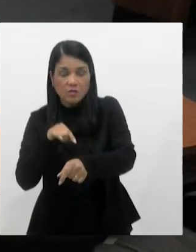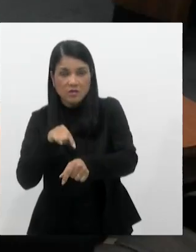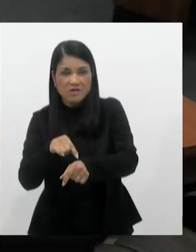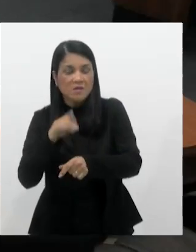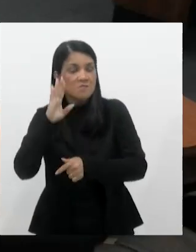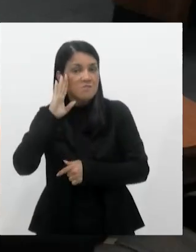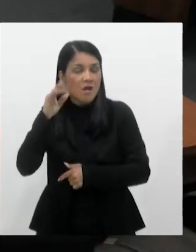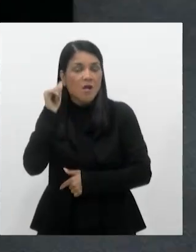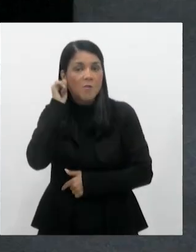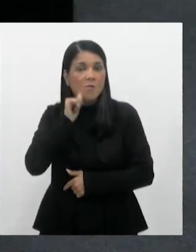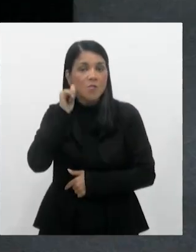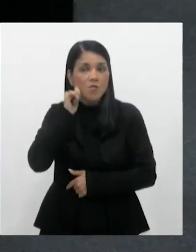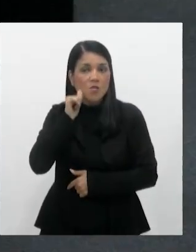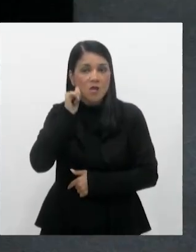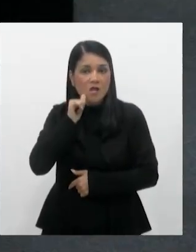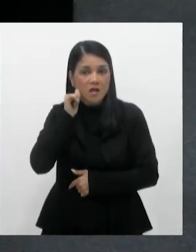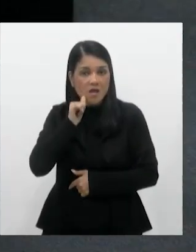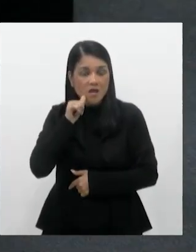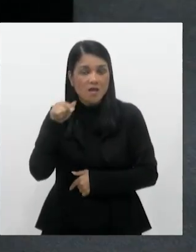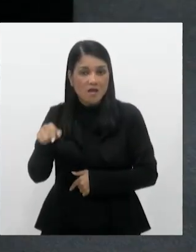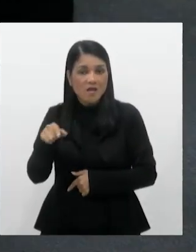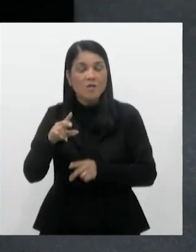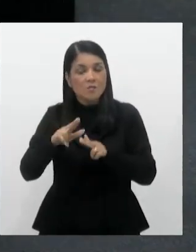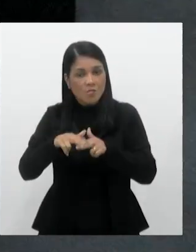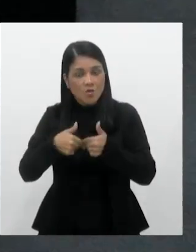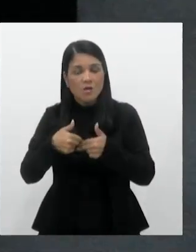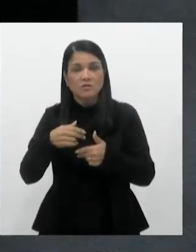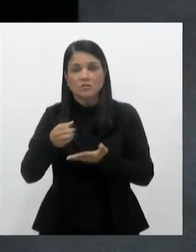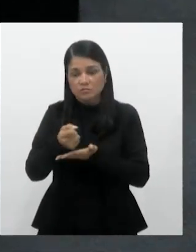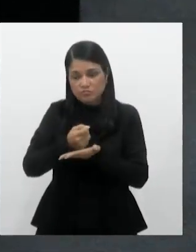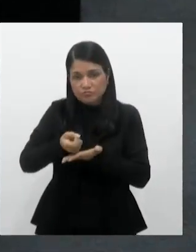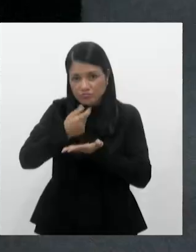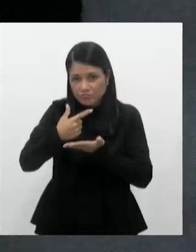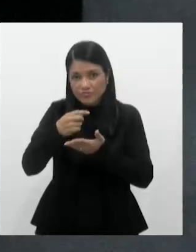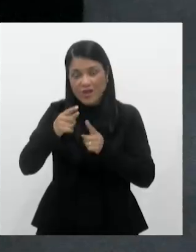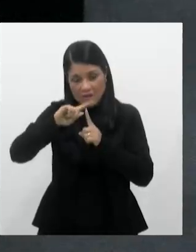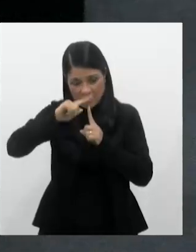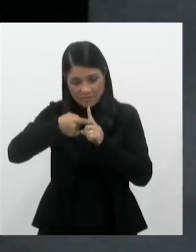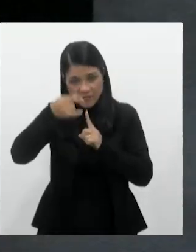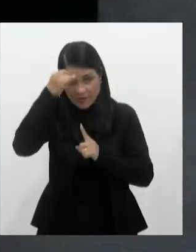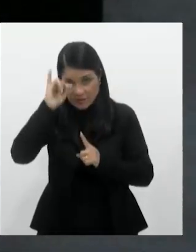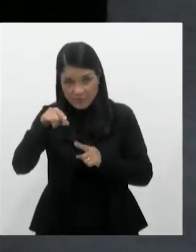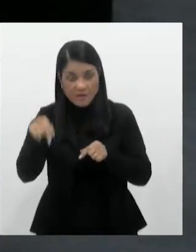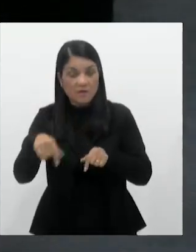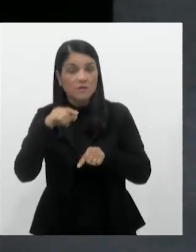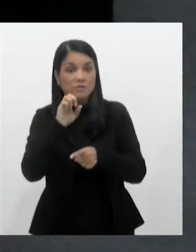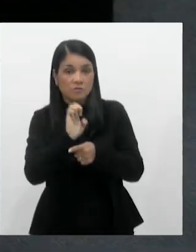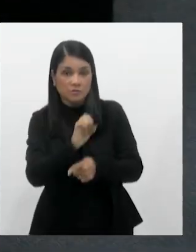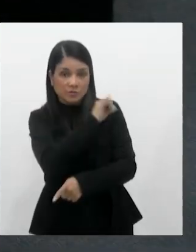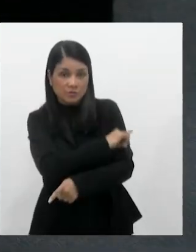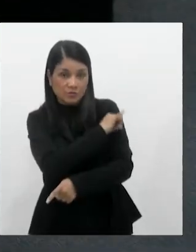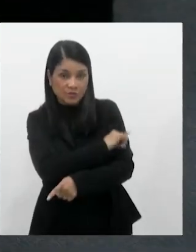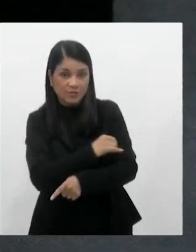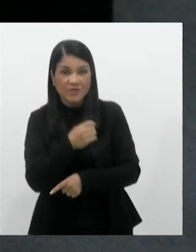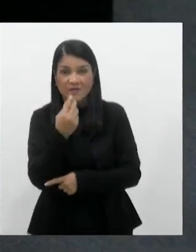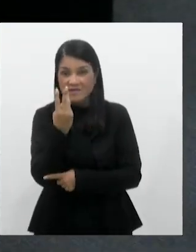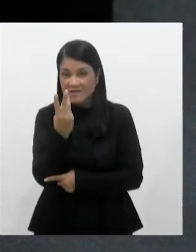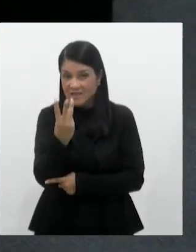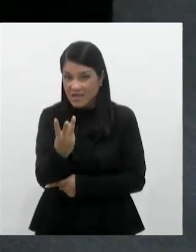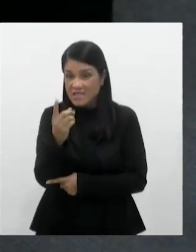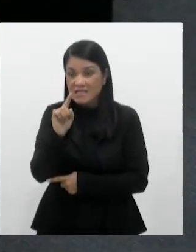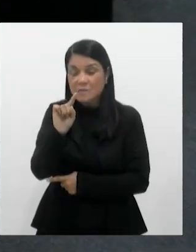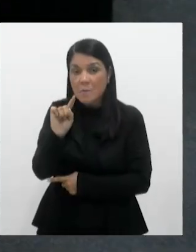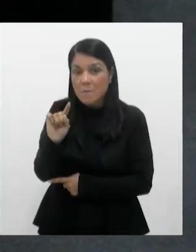as mulheres em idades férteis, por conta do anticoncepcional. A gente teve, só no estado do Rio de Janeiro, mais de